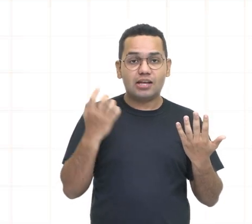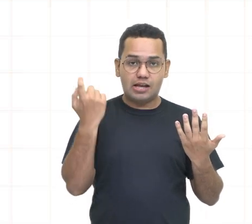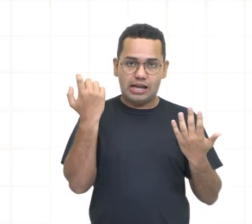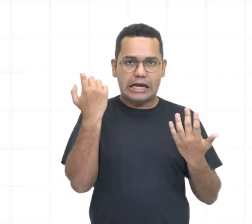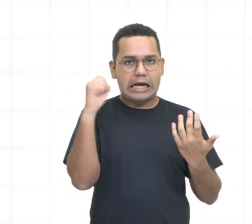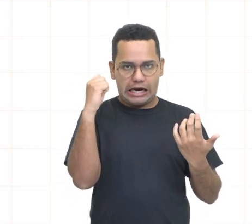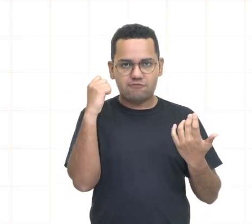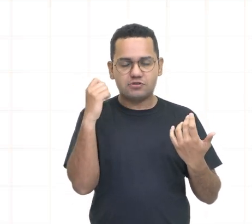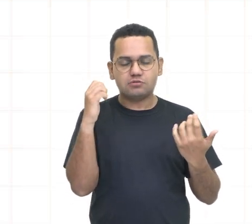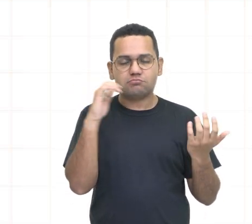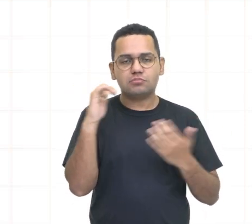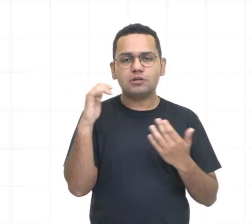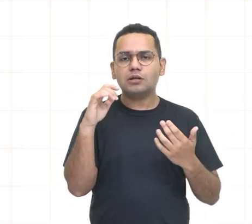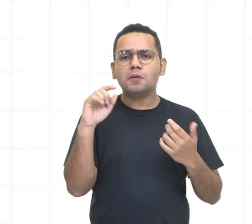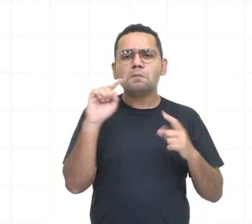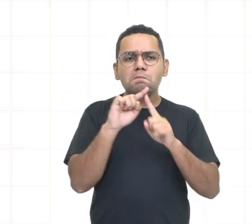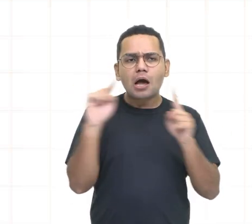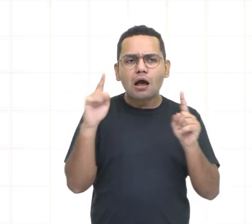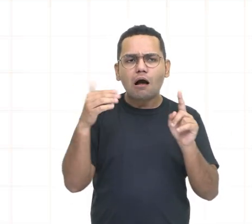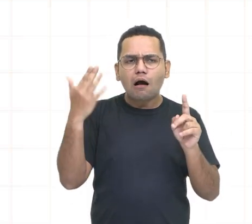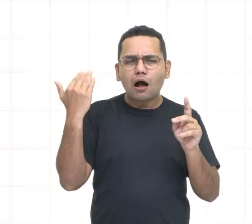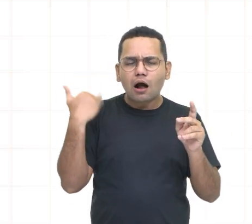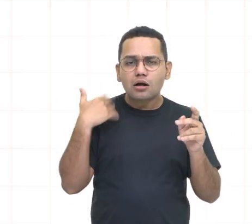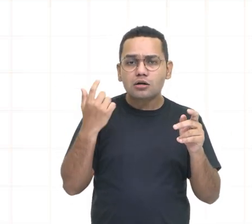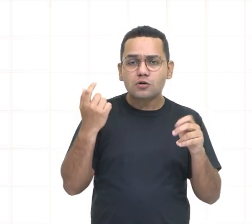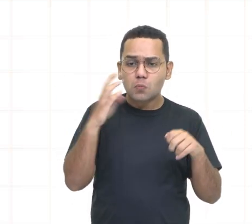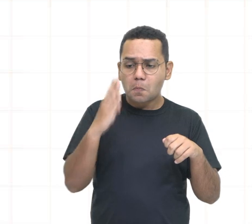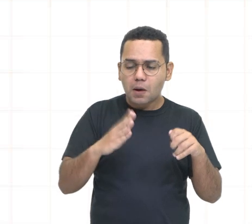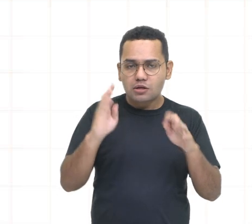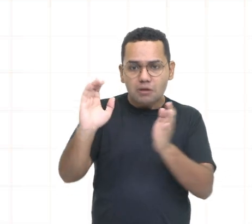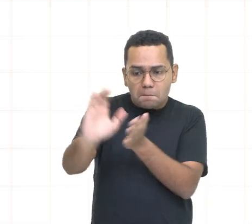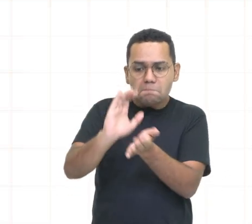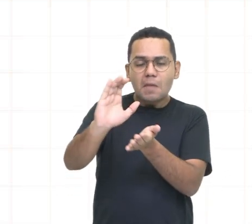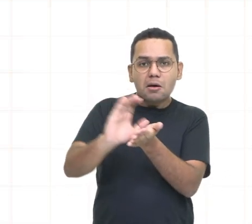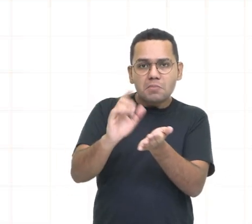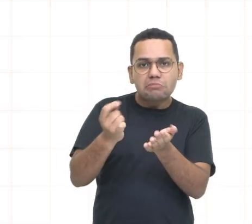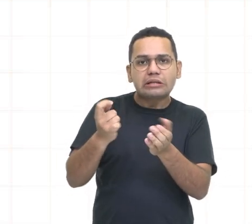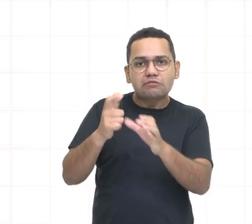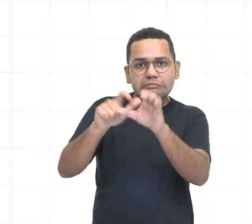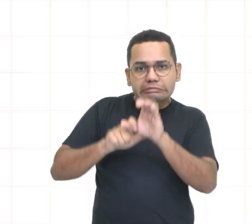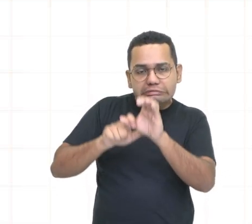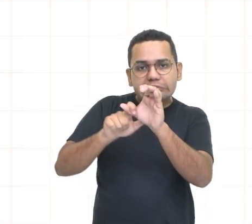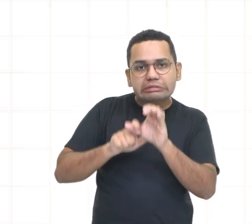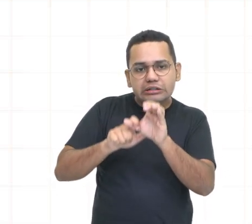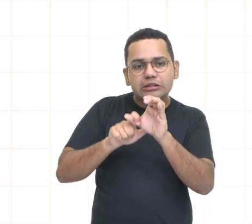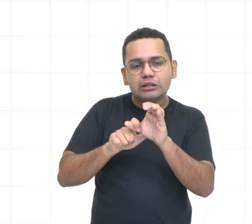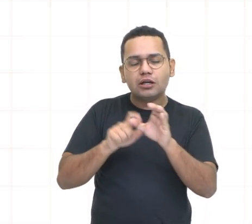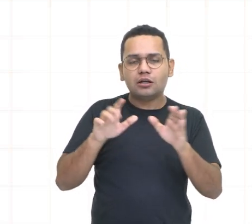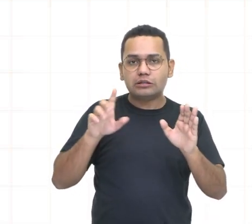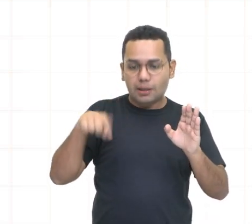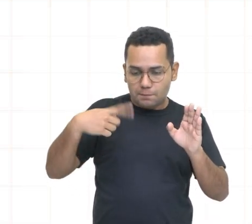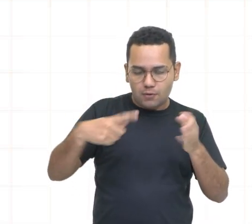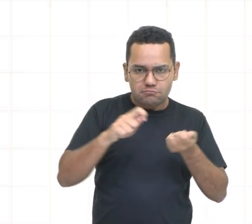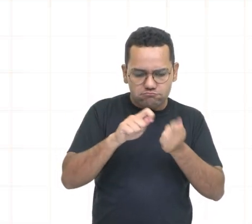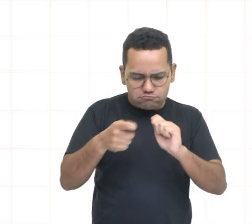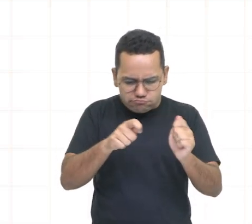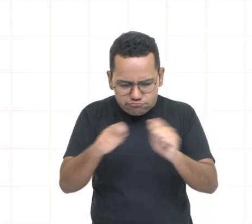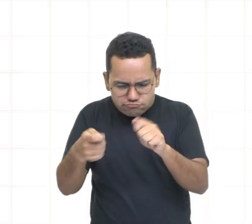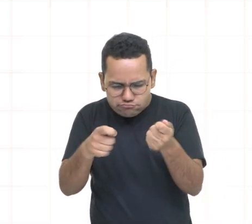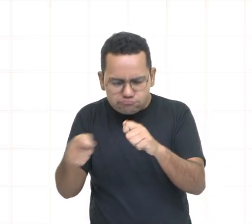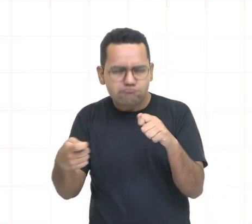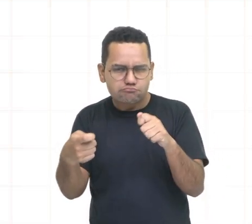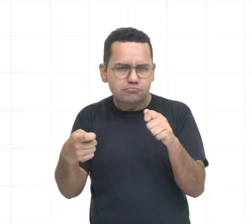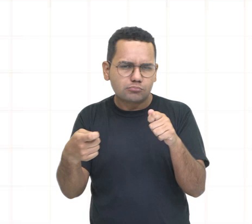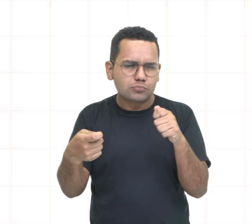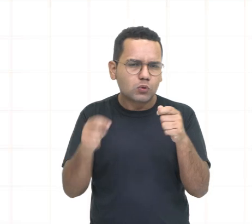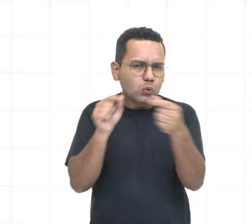né, a sua produção. Então você tem justamente o Brasil se adequando aos moldes, né, da